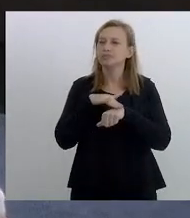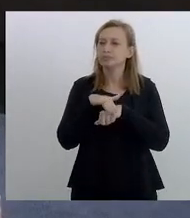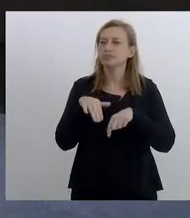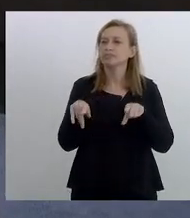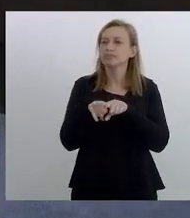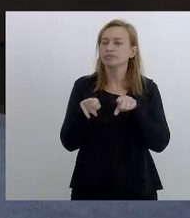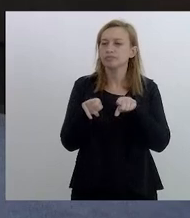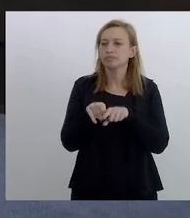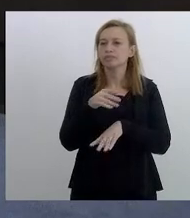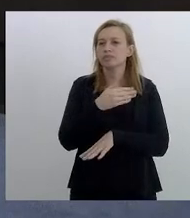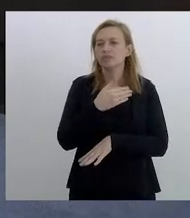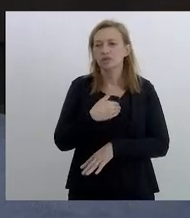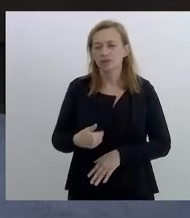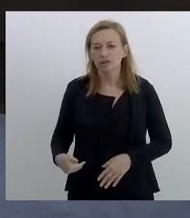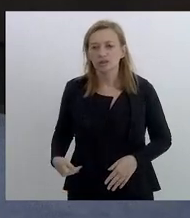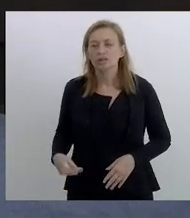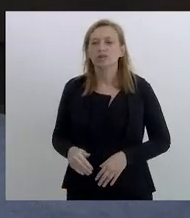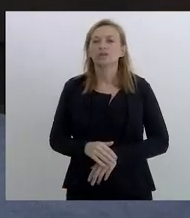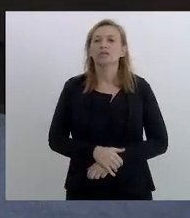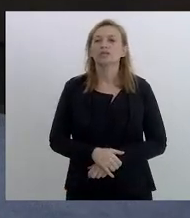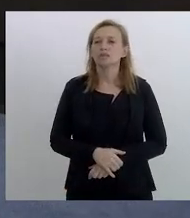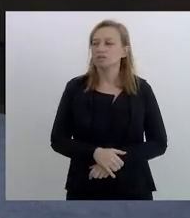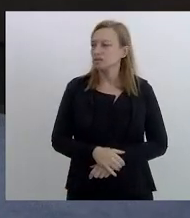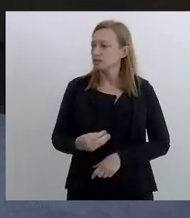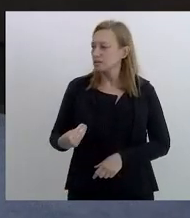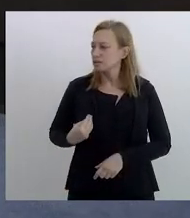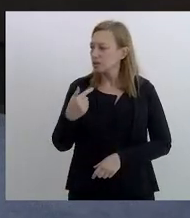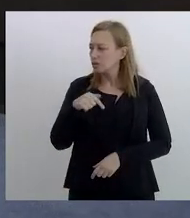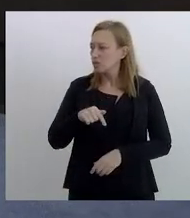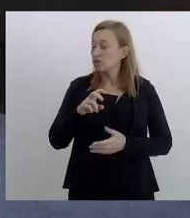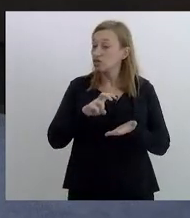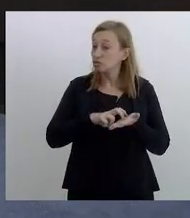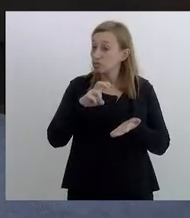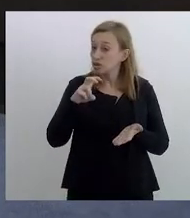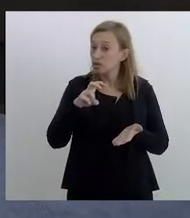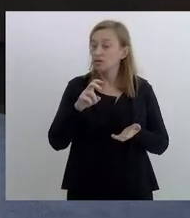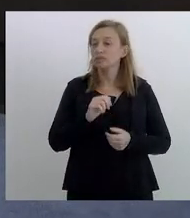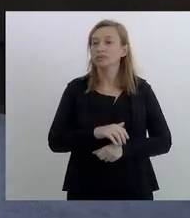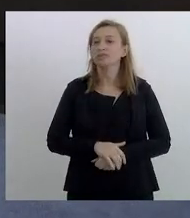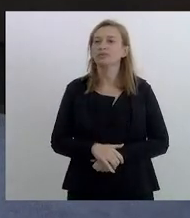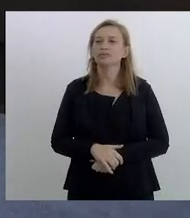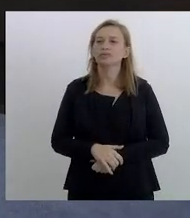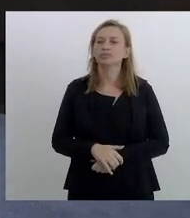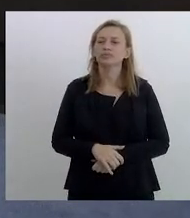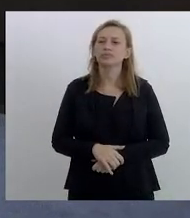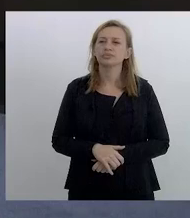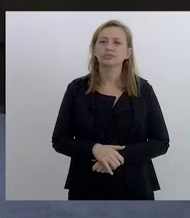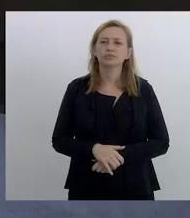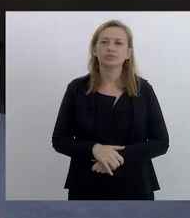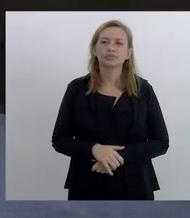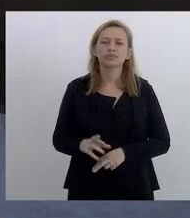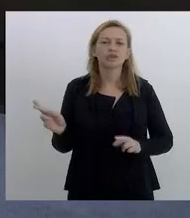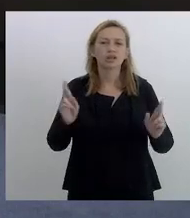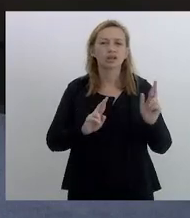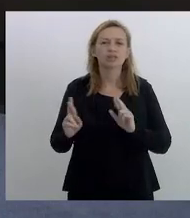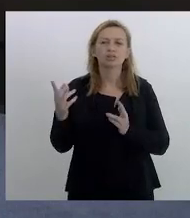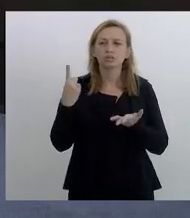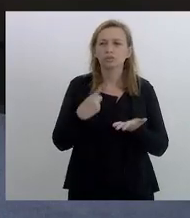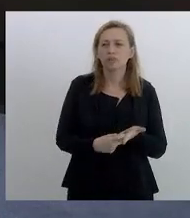com o governador, que estava agora pela manhã fazendo a renovação do Pacto RJ,